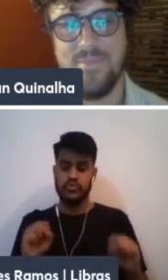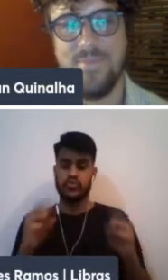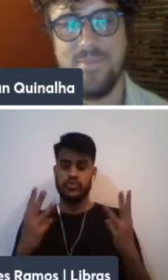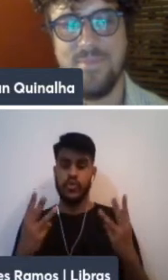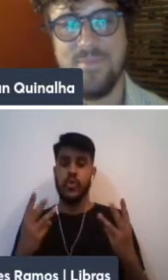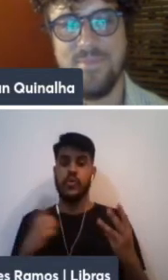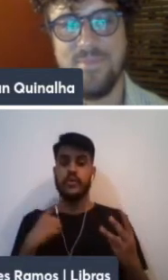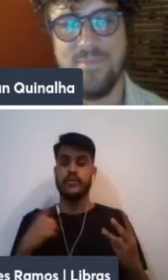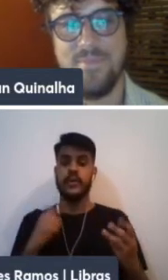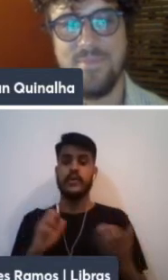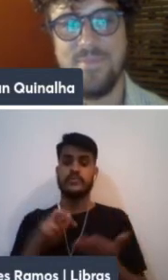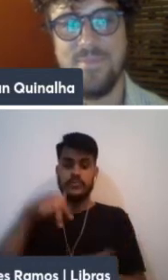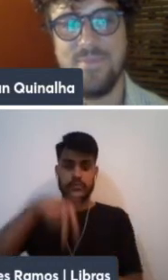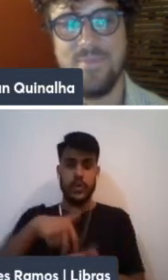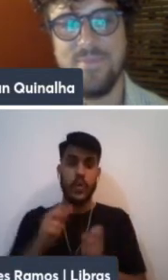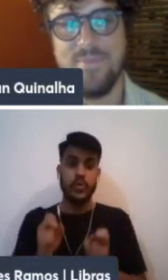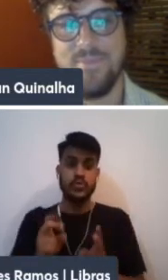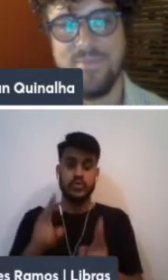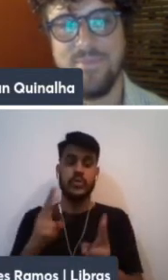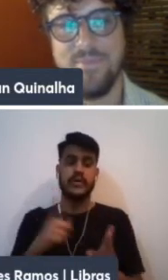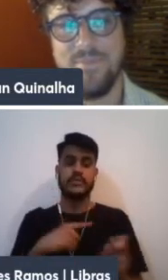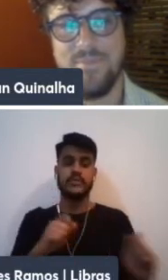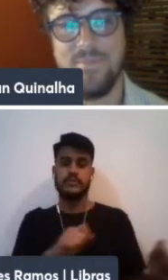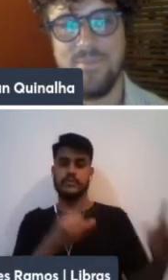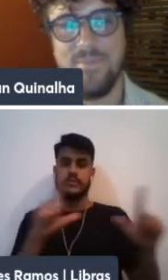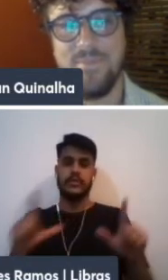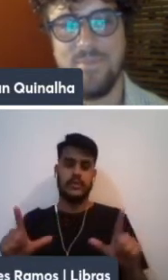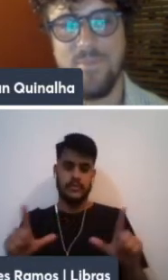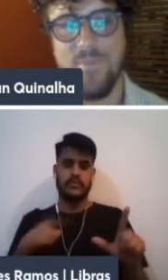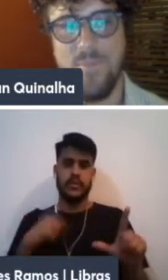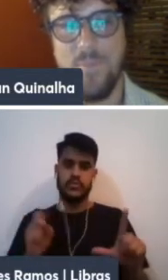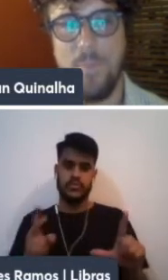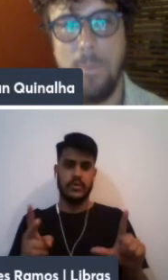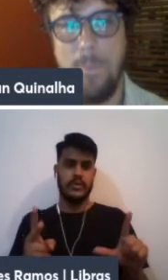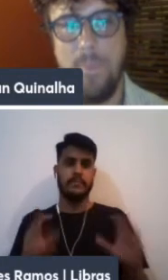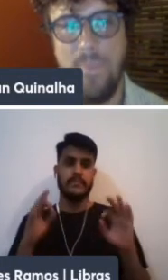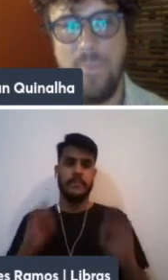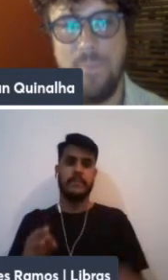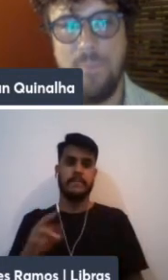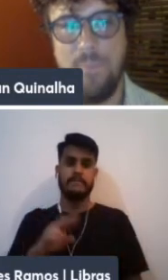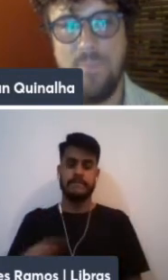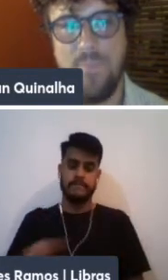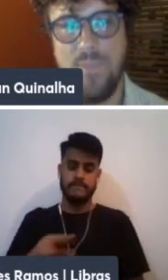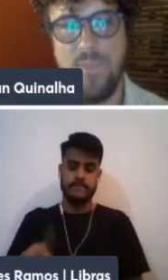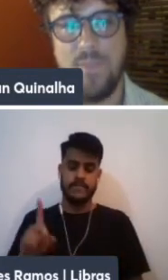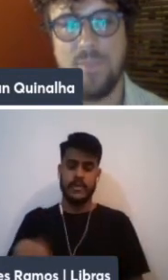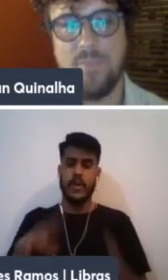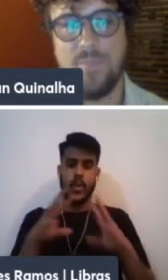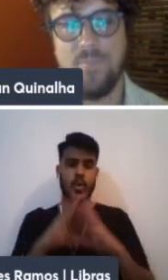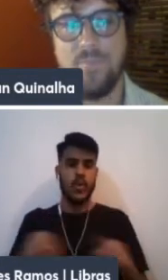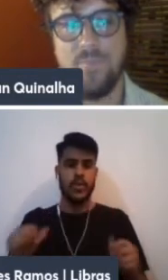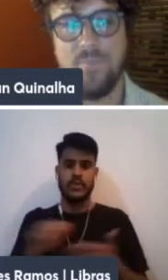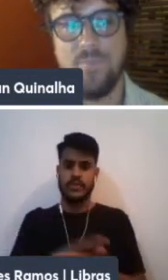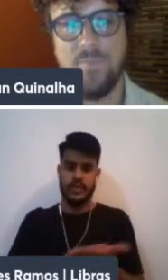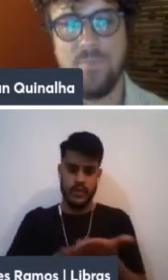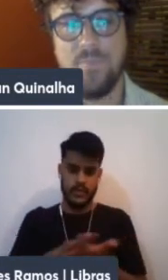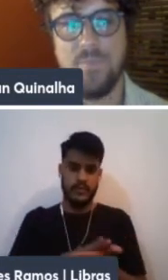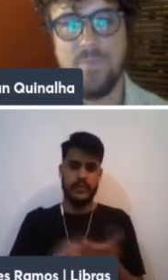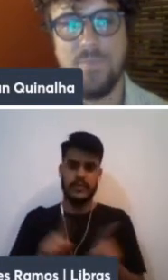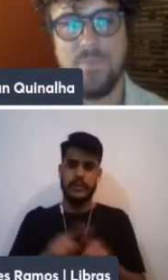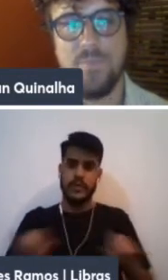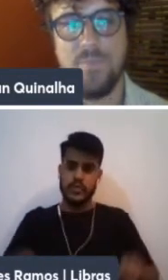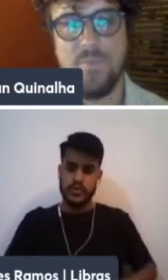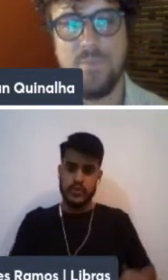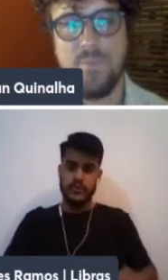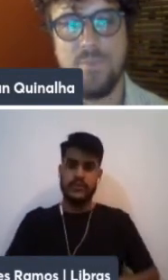se mantivesse em cartaz, que não fosse desaparecer do mapa, que não fosse sofrer agressão, que não